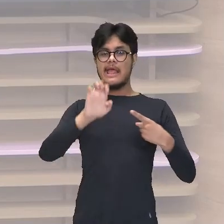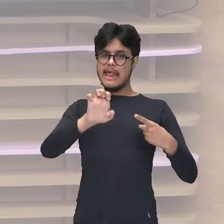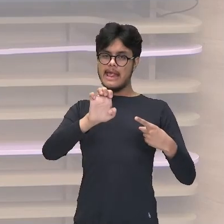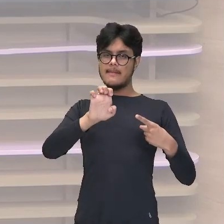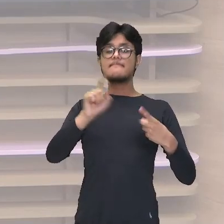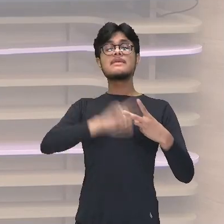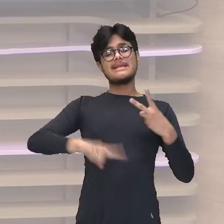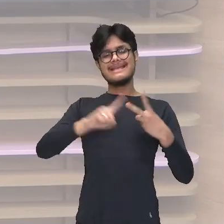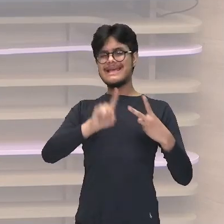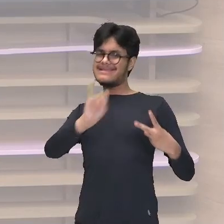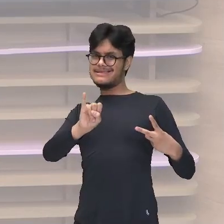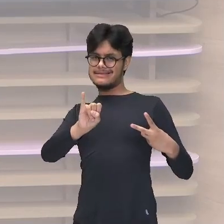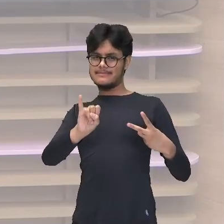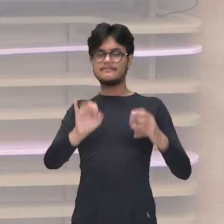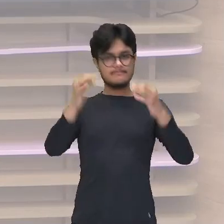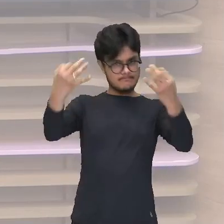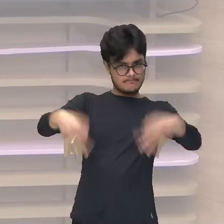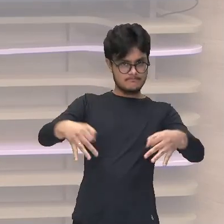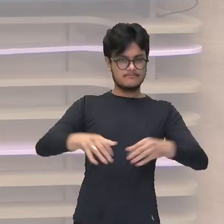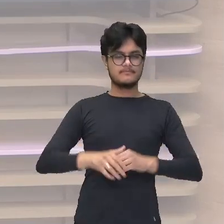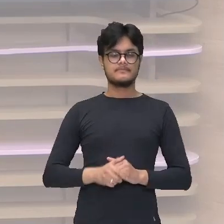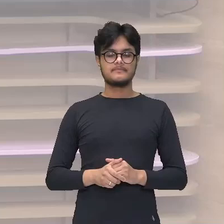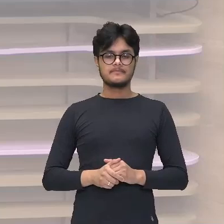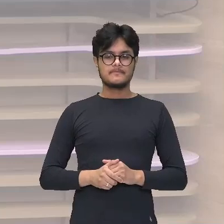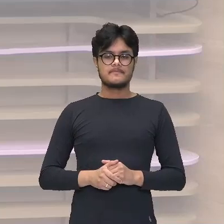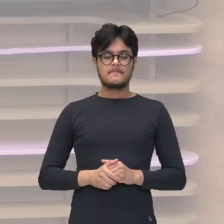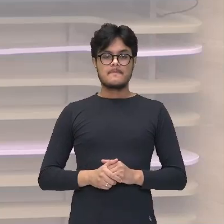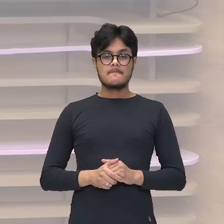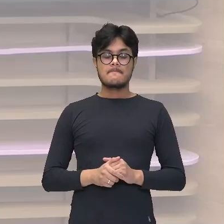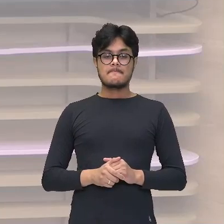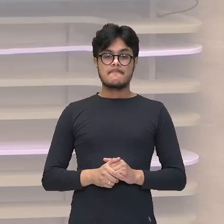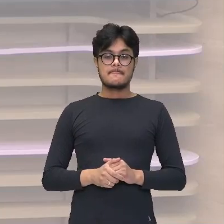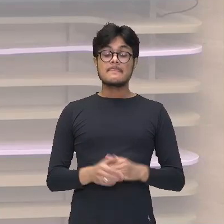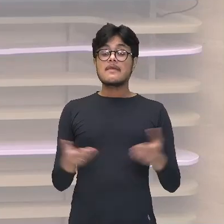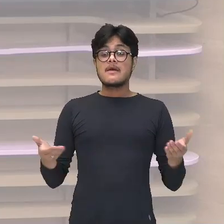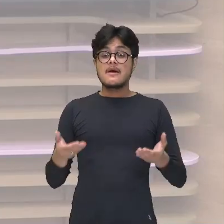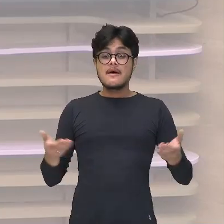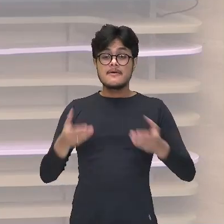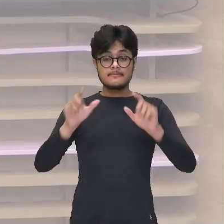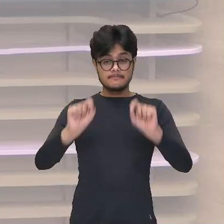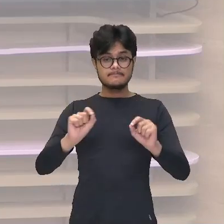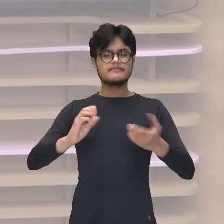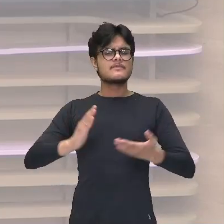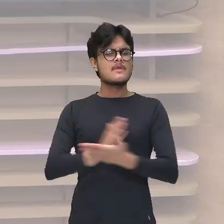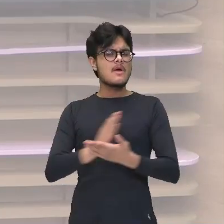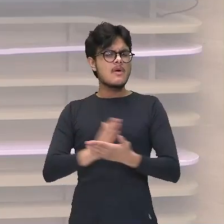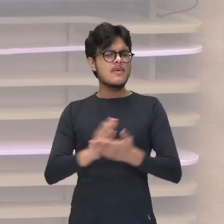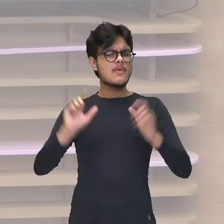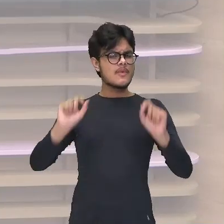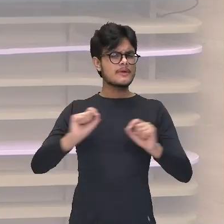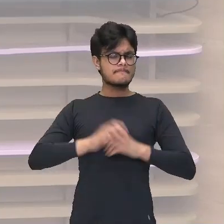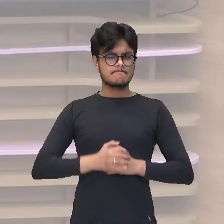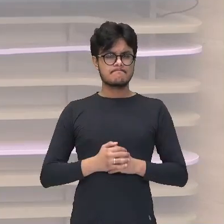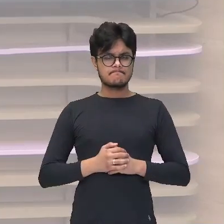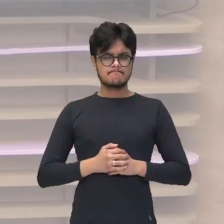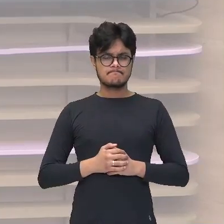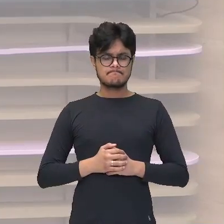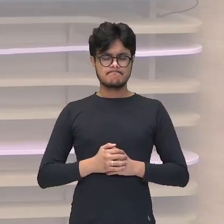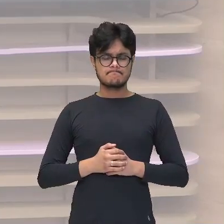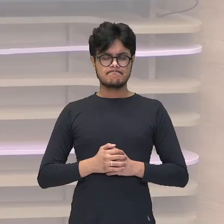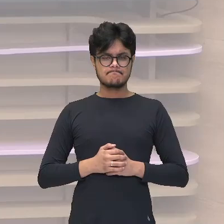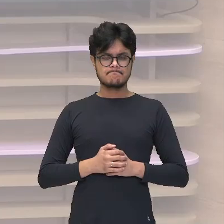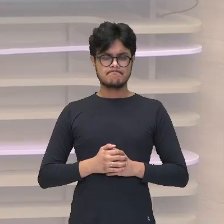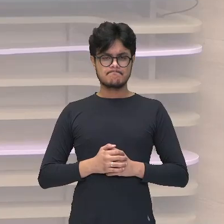e imigrante com I, certo? Vamos verificar agora alguns fluxos migratórios. Aí a gente